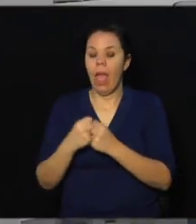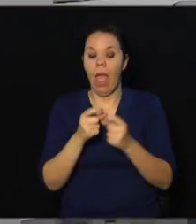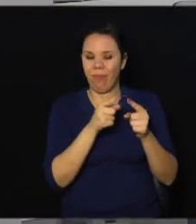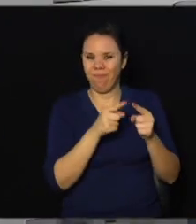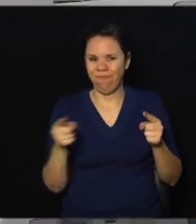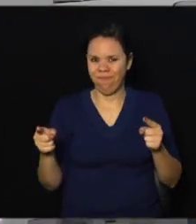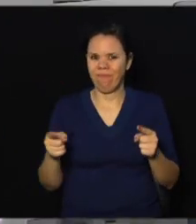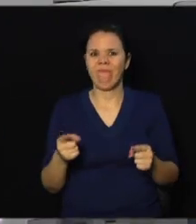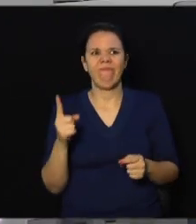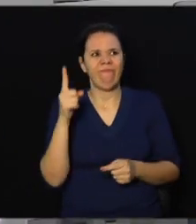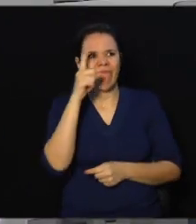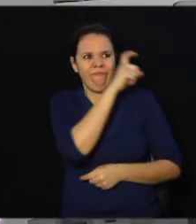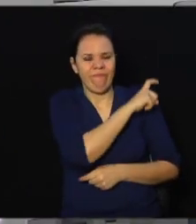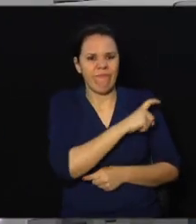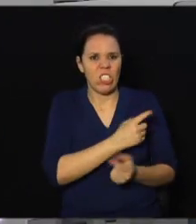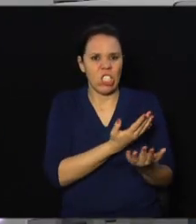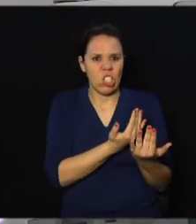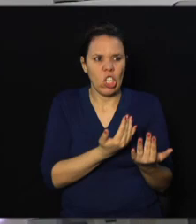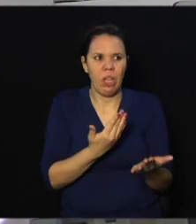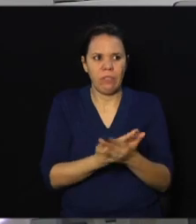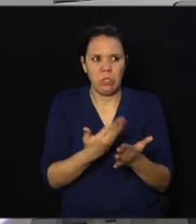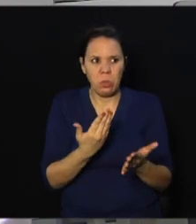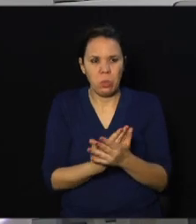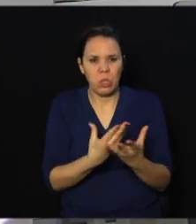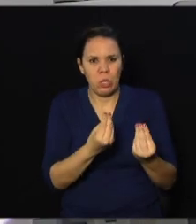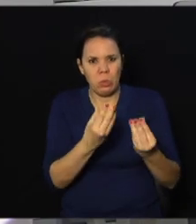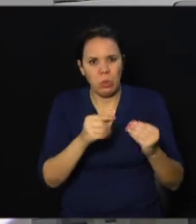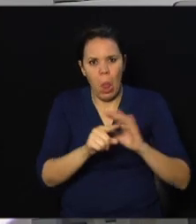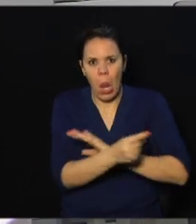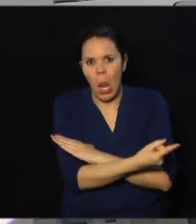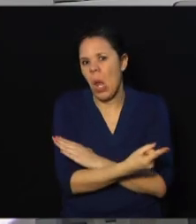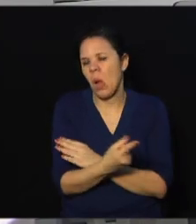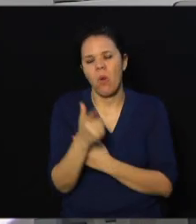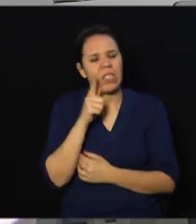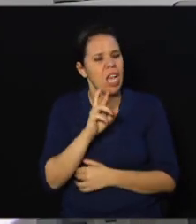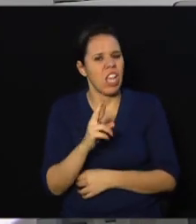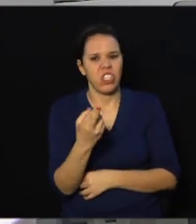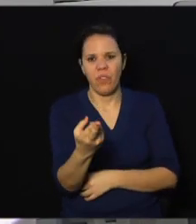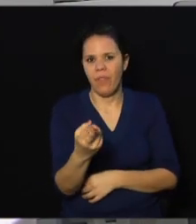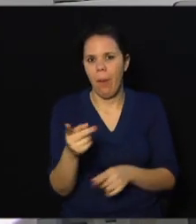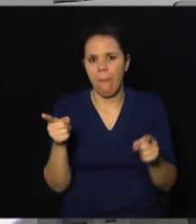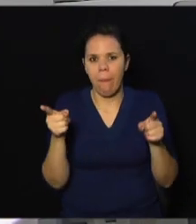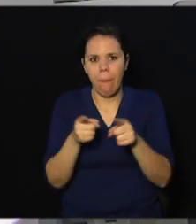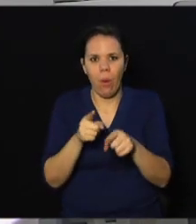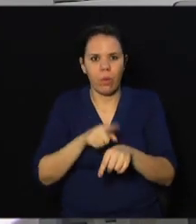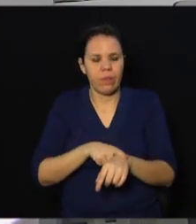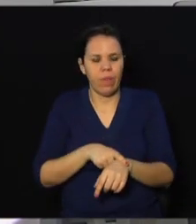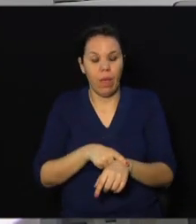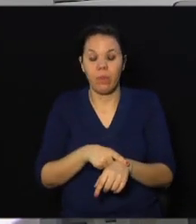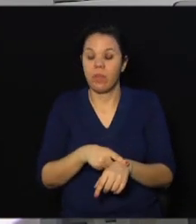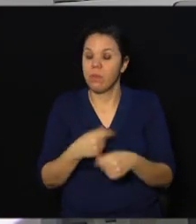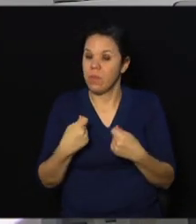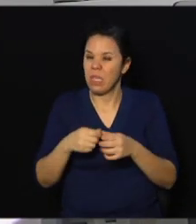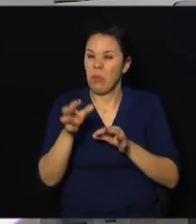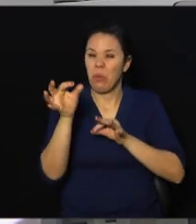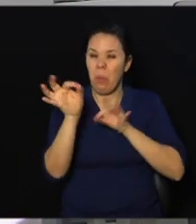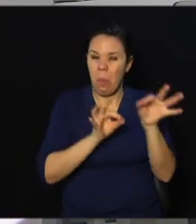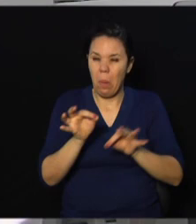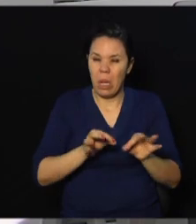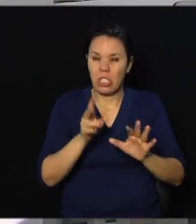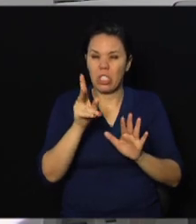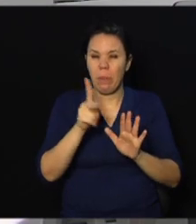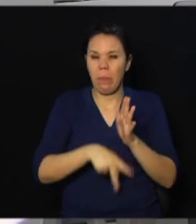muito difícil, né? Como não é algo que você consegue resolver em pouco tempo, é algo que requer muito planejamento,